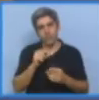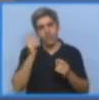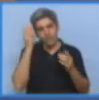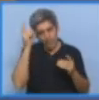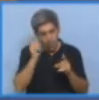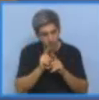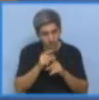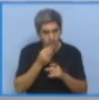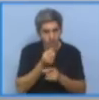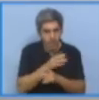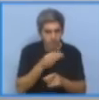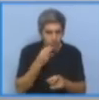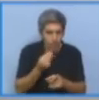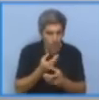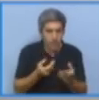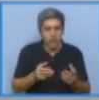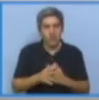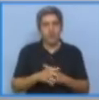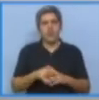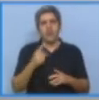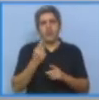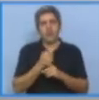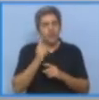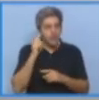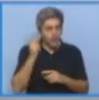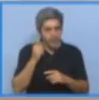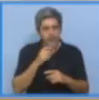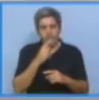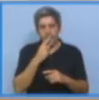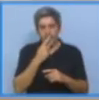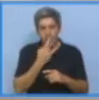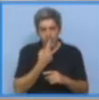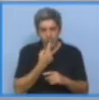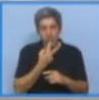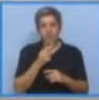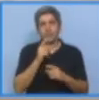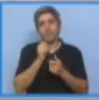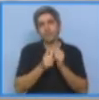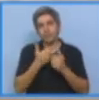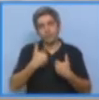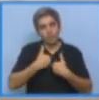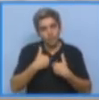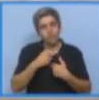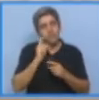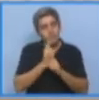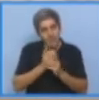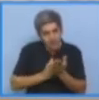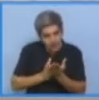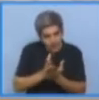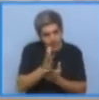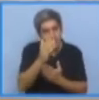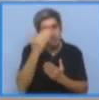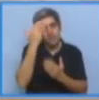divertir também e, sobretudo, uma coisa que é muito importante, não é? Que o desporto ajuda-nos a manter a